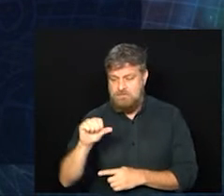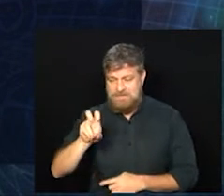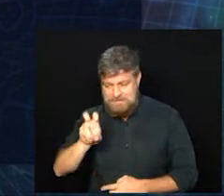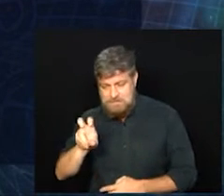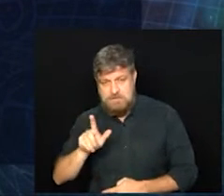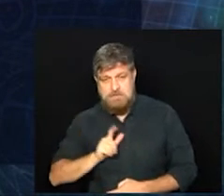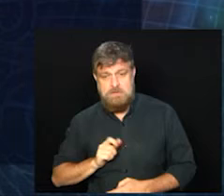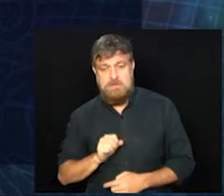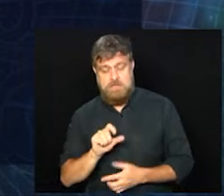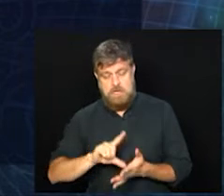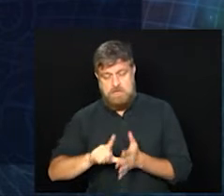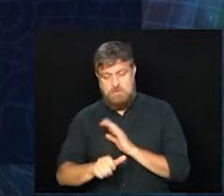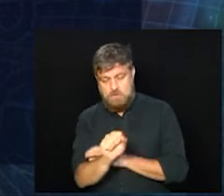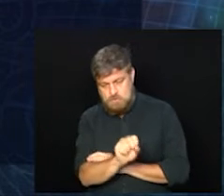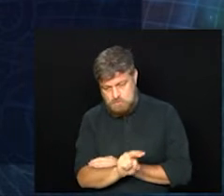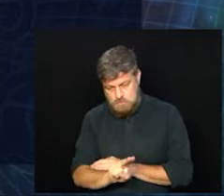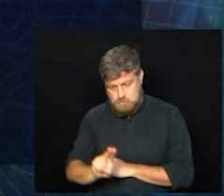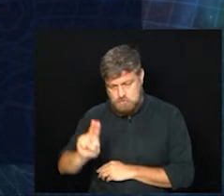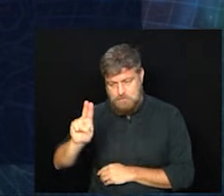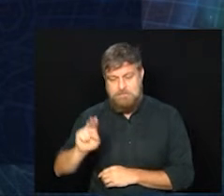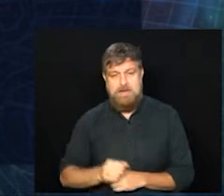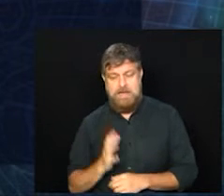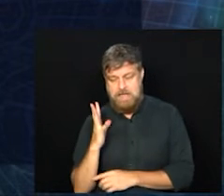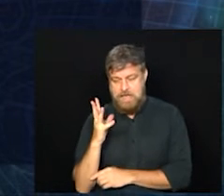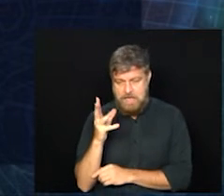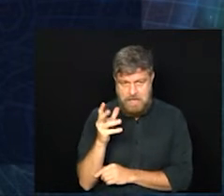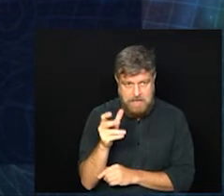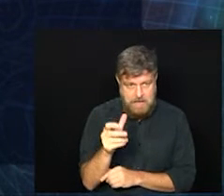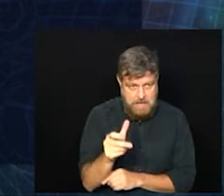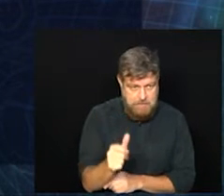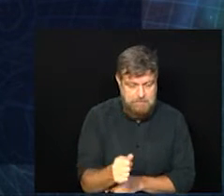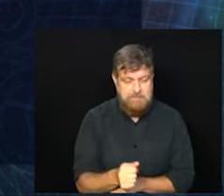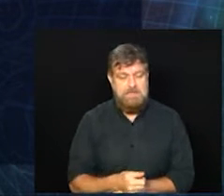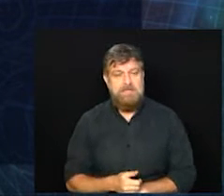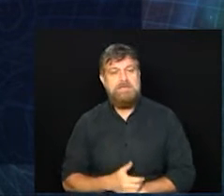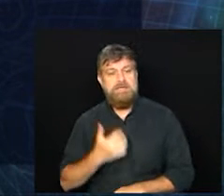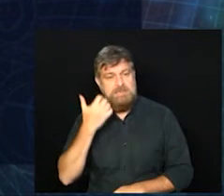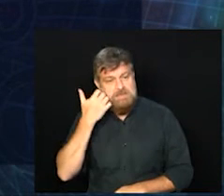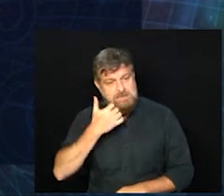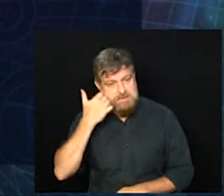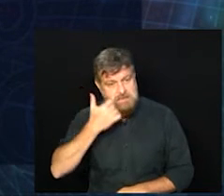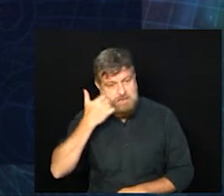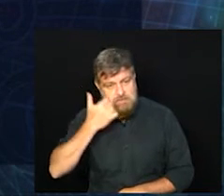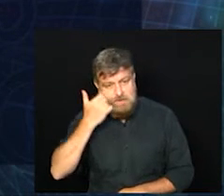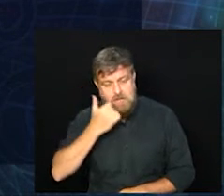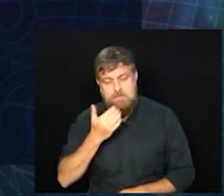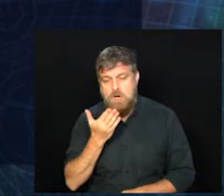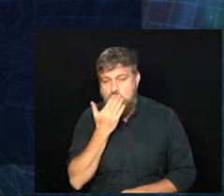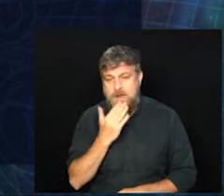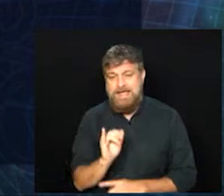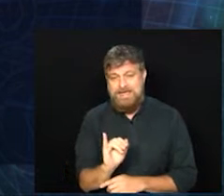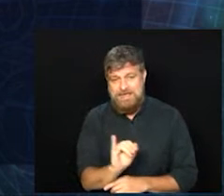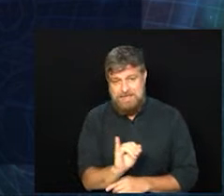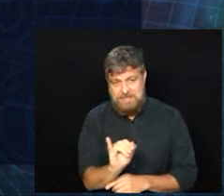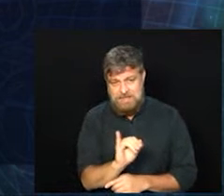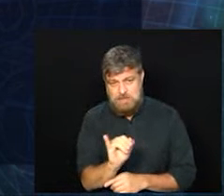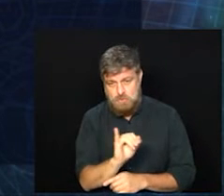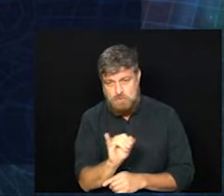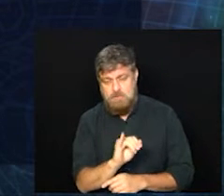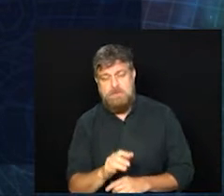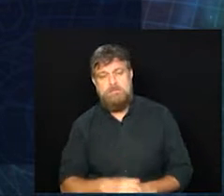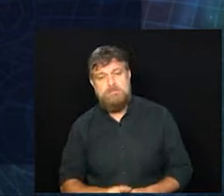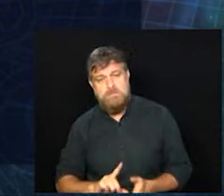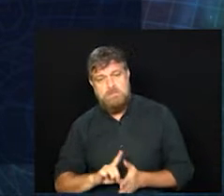Sumaré, 947, Americana 811, Santa Bárbara do Oeste 787,